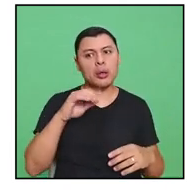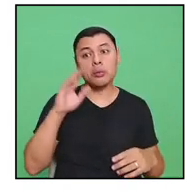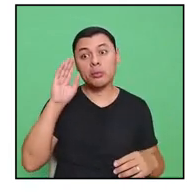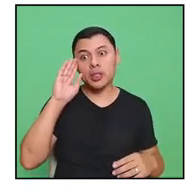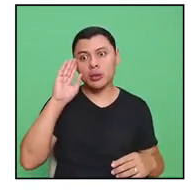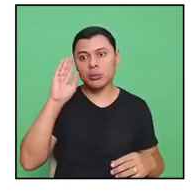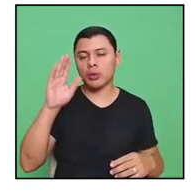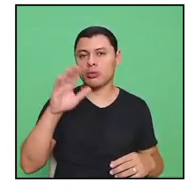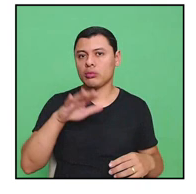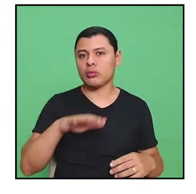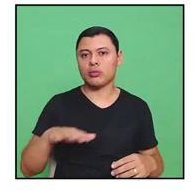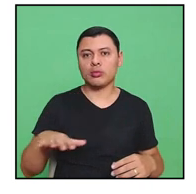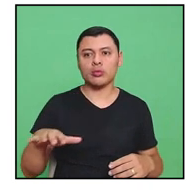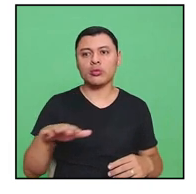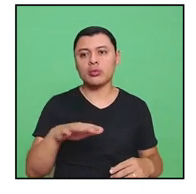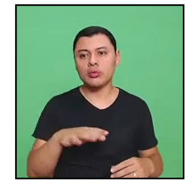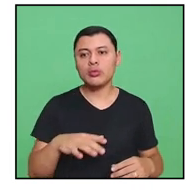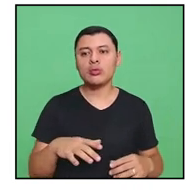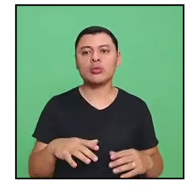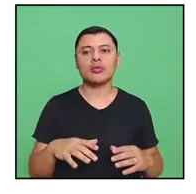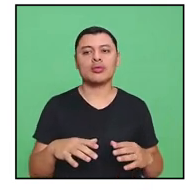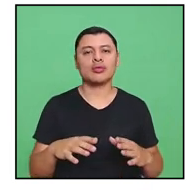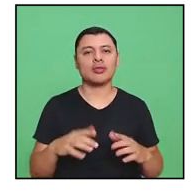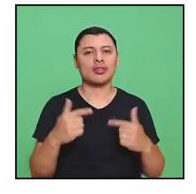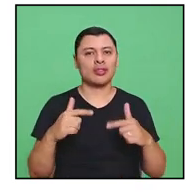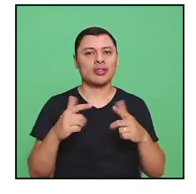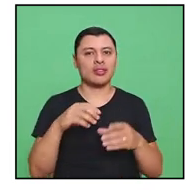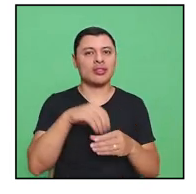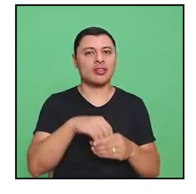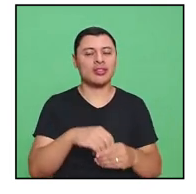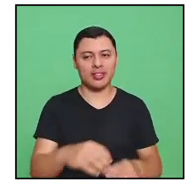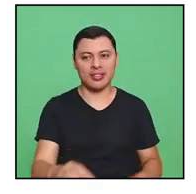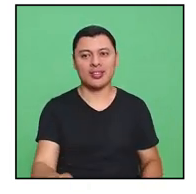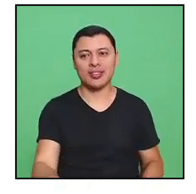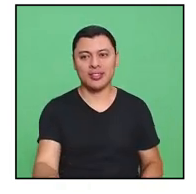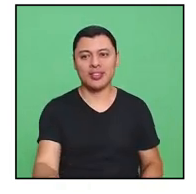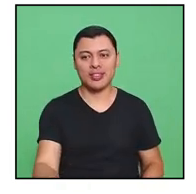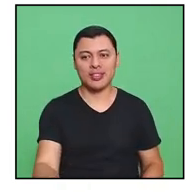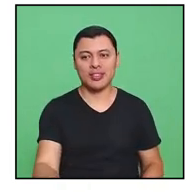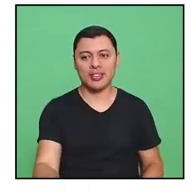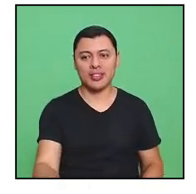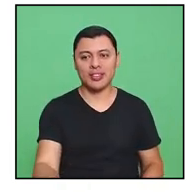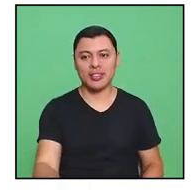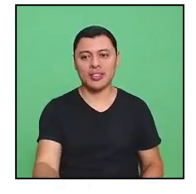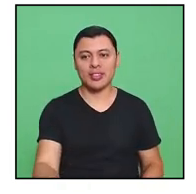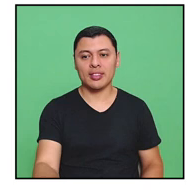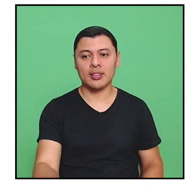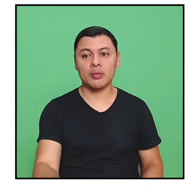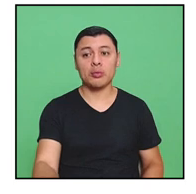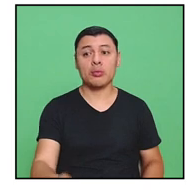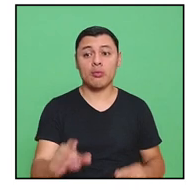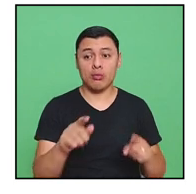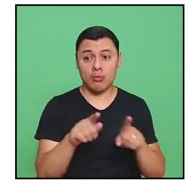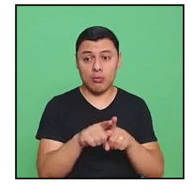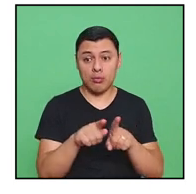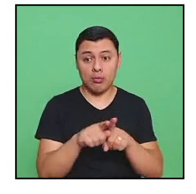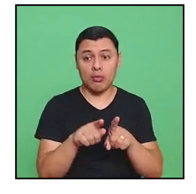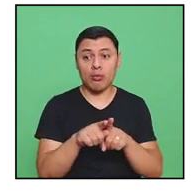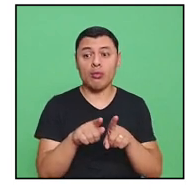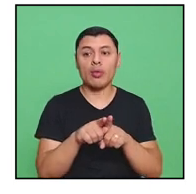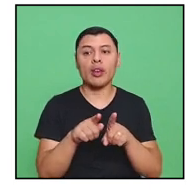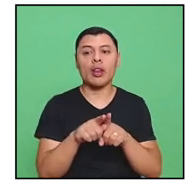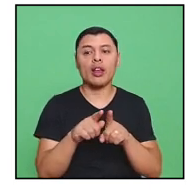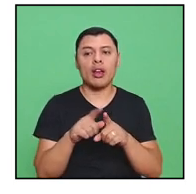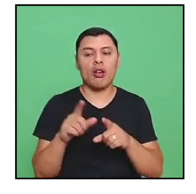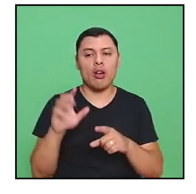espaço, eu acho, né, de habitação desse trabalho, eu vejo. E tem, acho que antes, acho que não sei se também se na pergunta do Caio ele quis dizer uma coisa